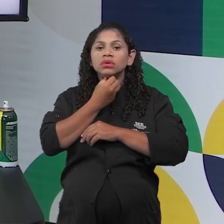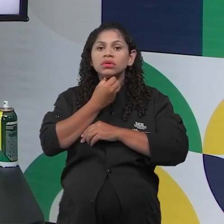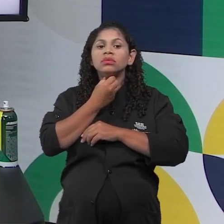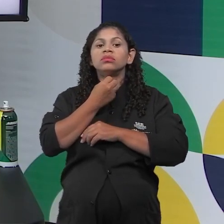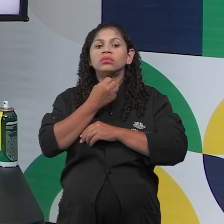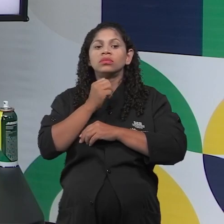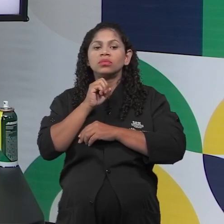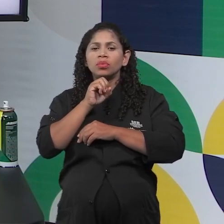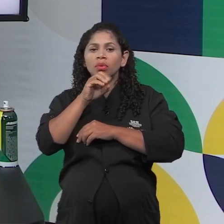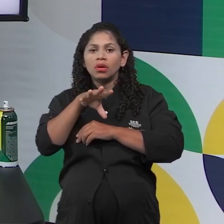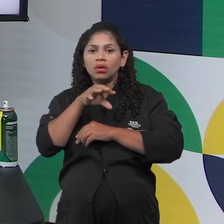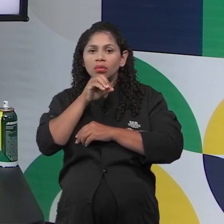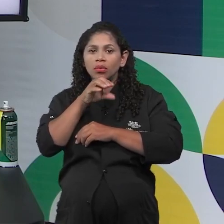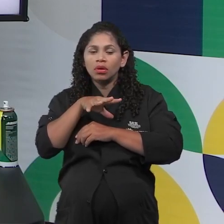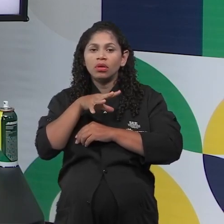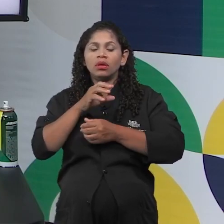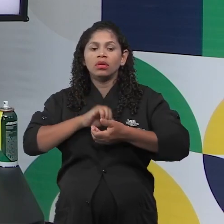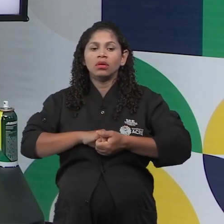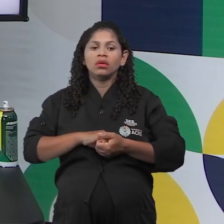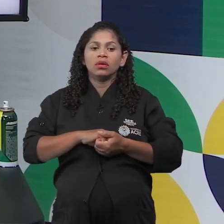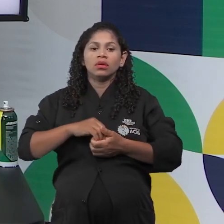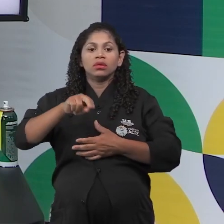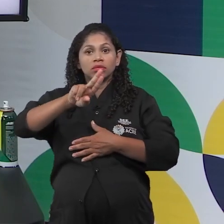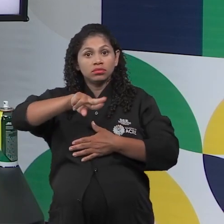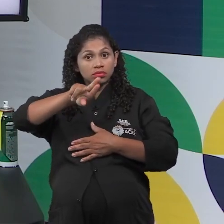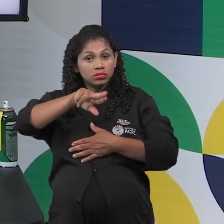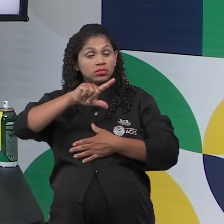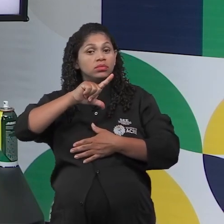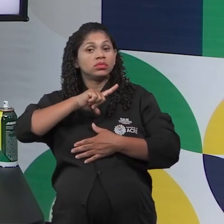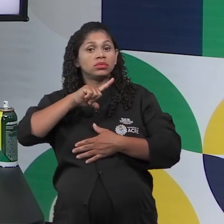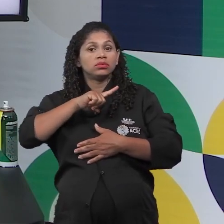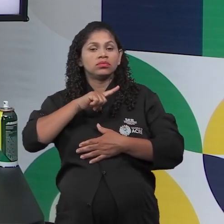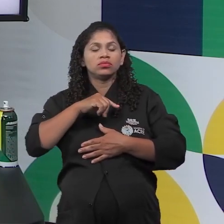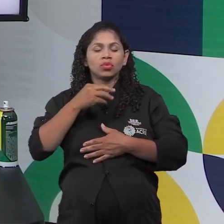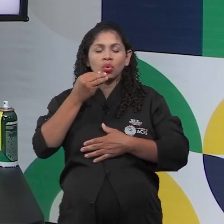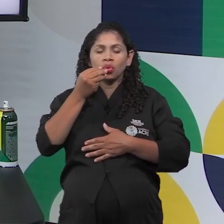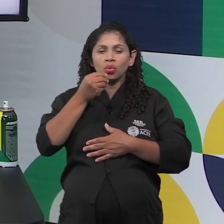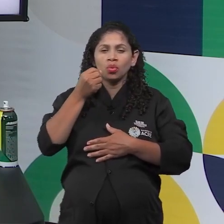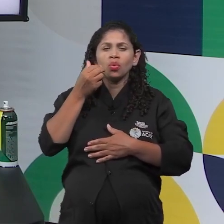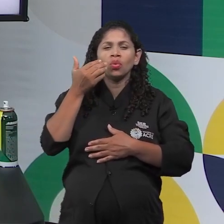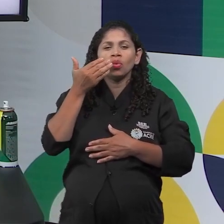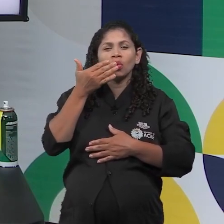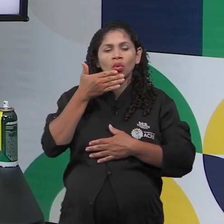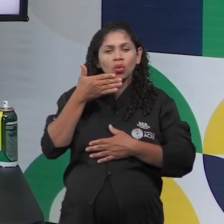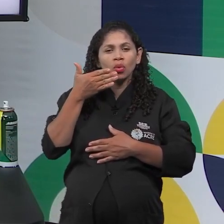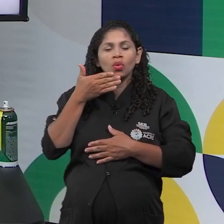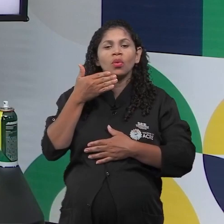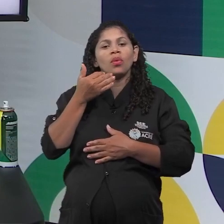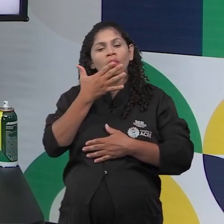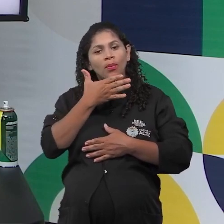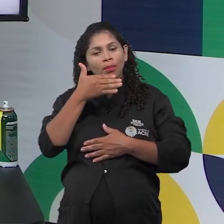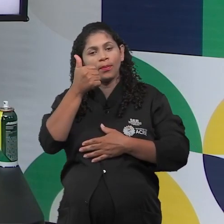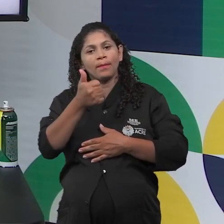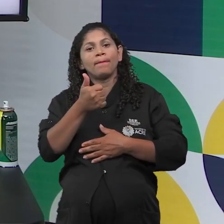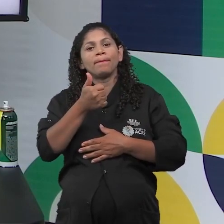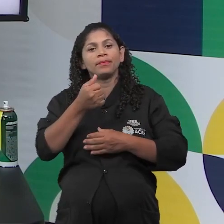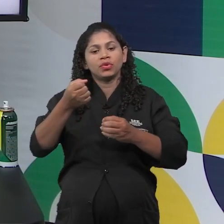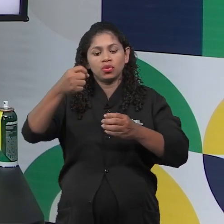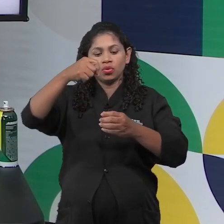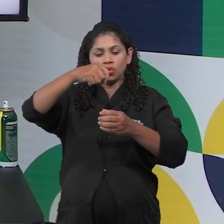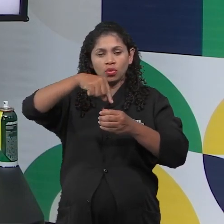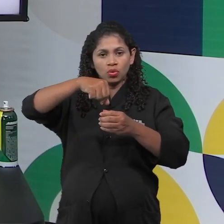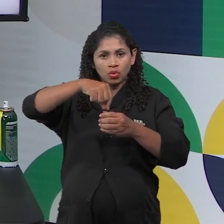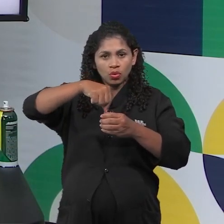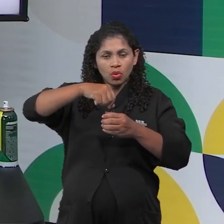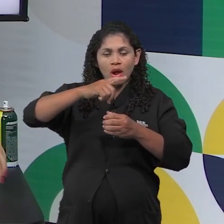granulado ele é um pouco maior que o pó, né? Então ele tem um gosto melhor, né? Ele é diluído na água e aí a gente vai tomar.